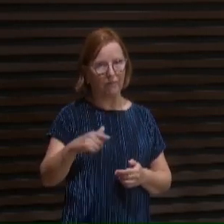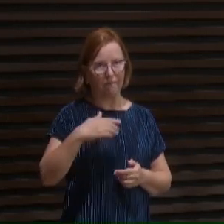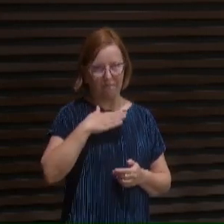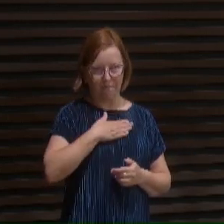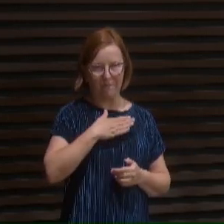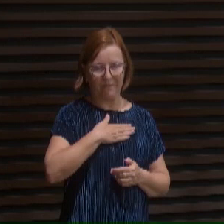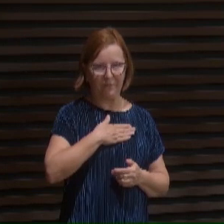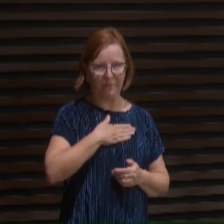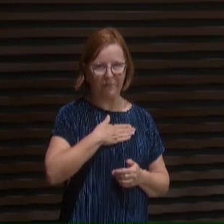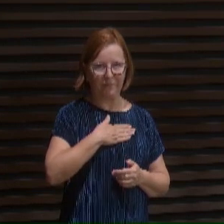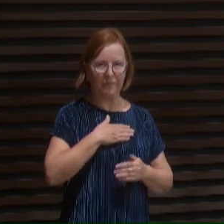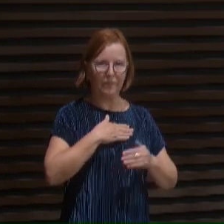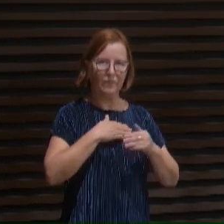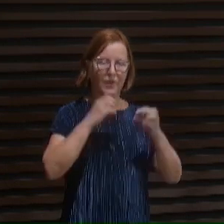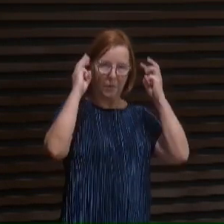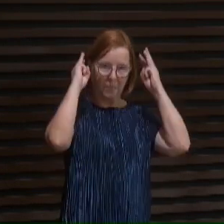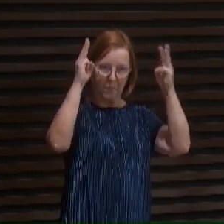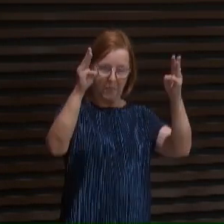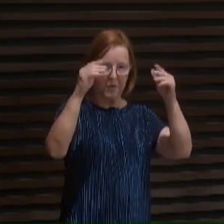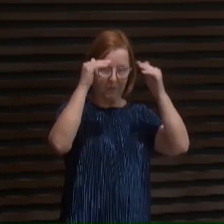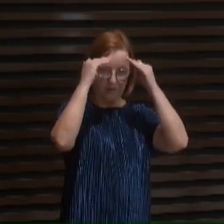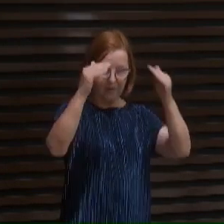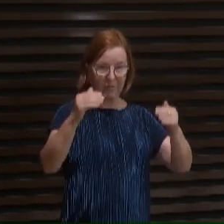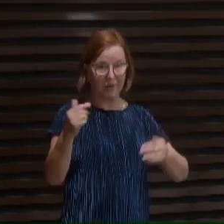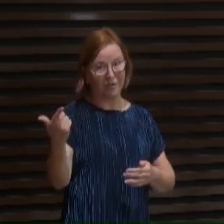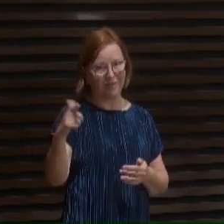peito. Ele a meteu no peito